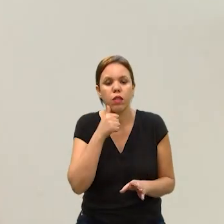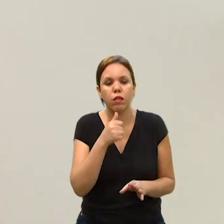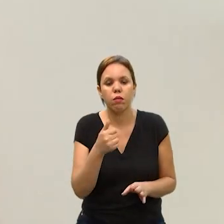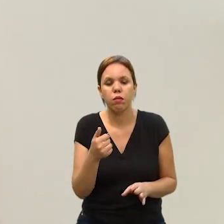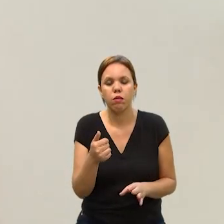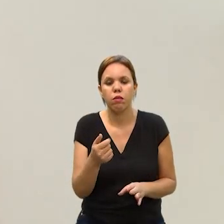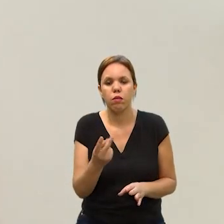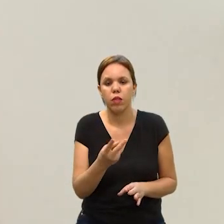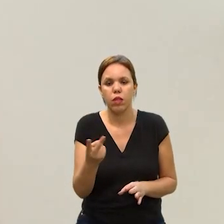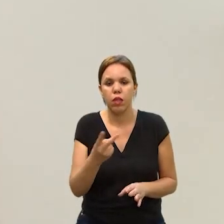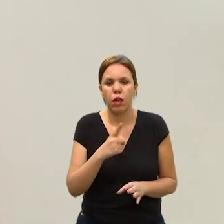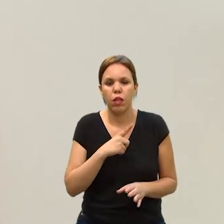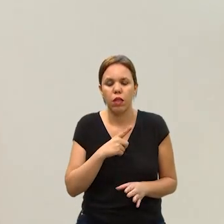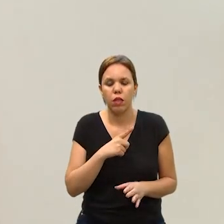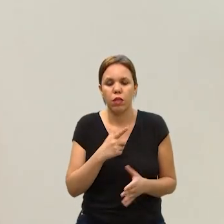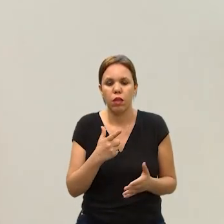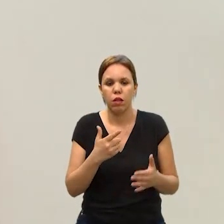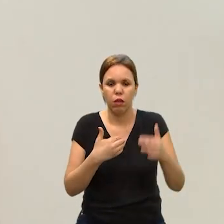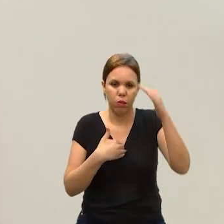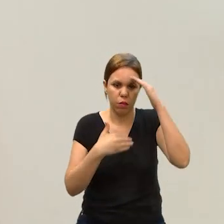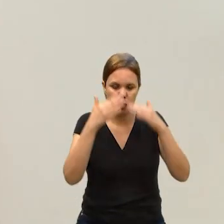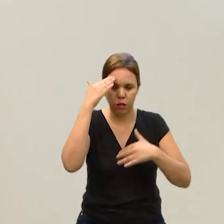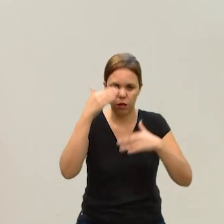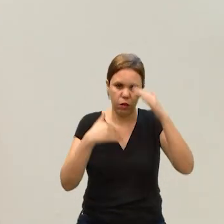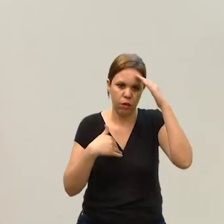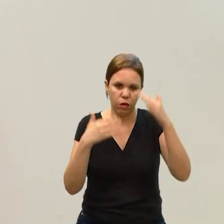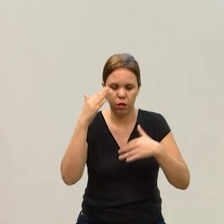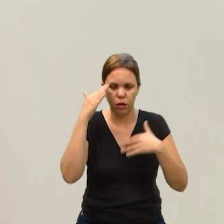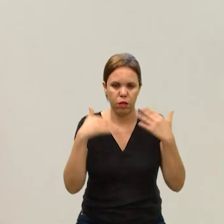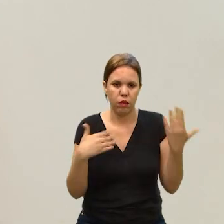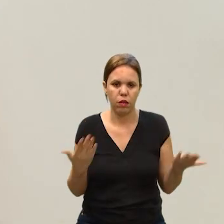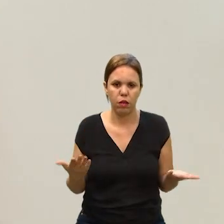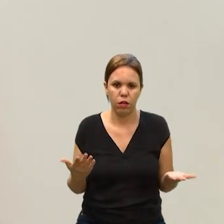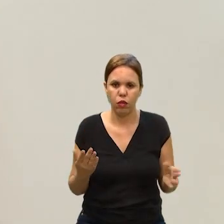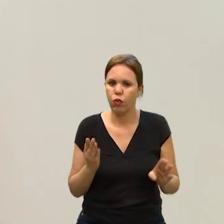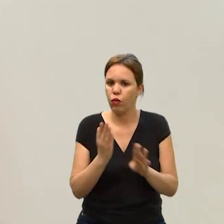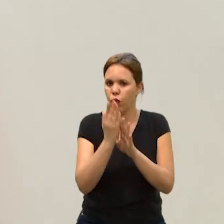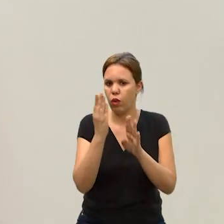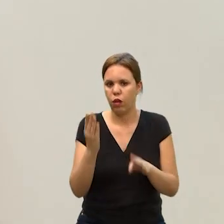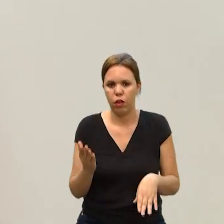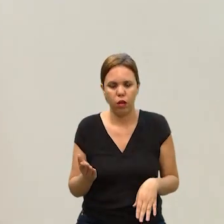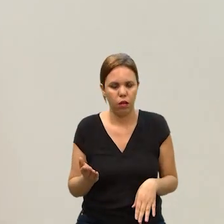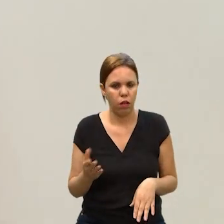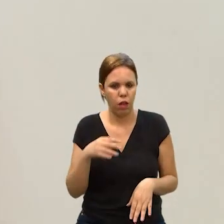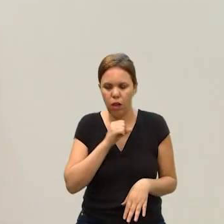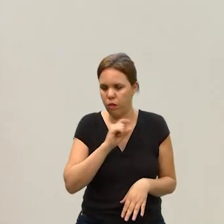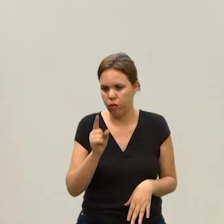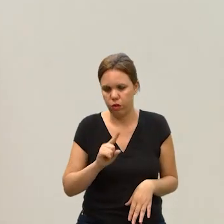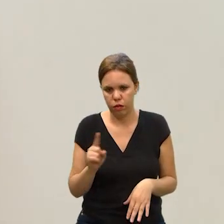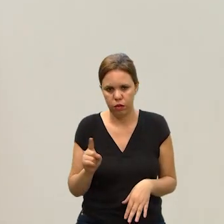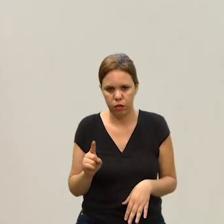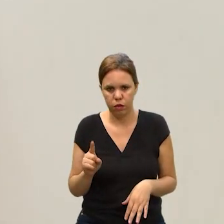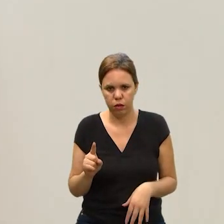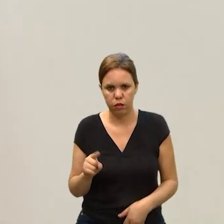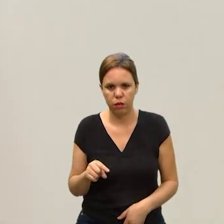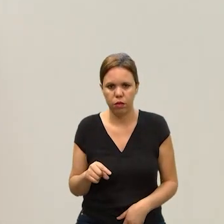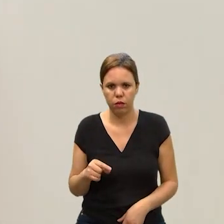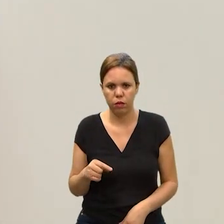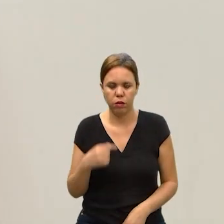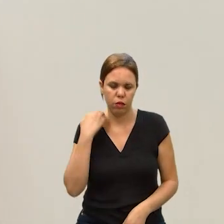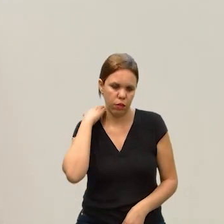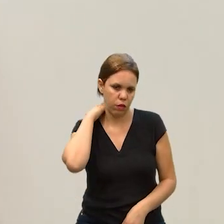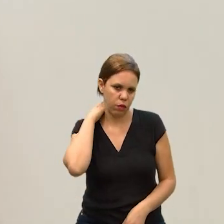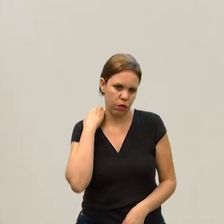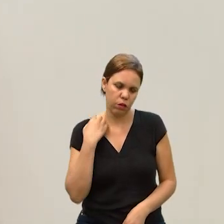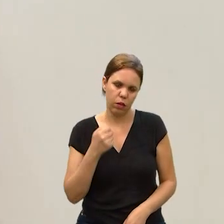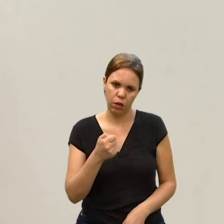Então, não foi identificado de imediato, né? Como elas ficaram quase 60 dias na UTI, eles